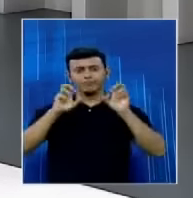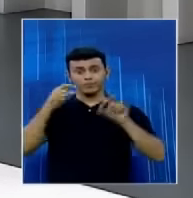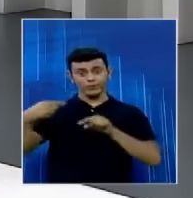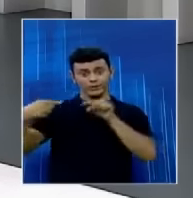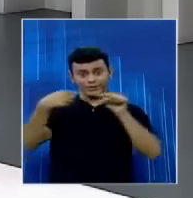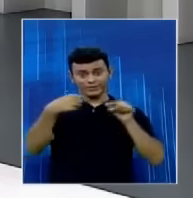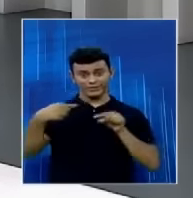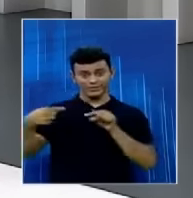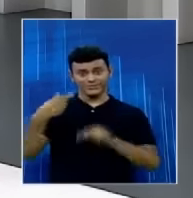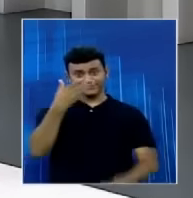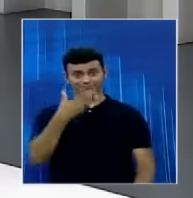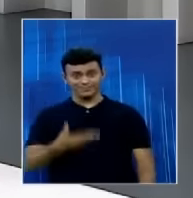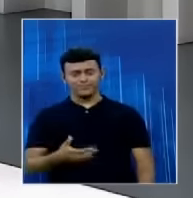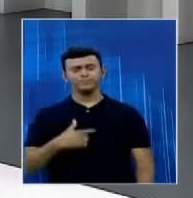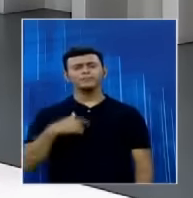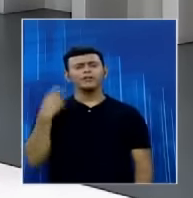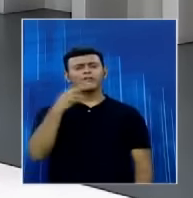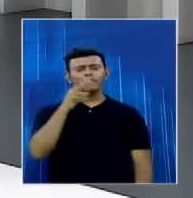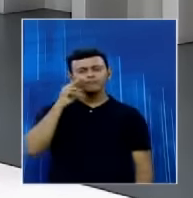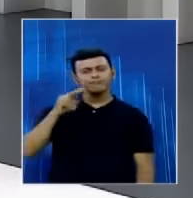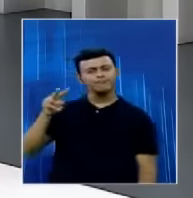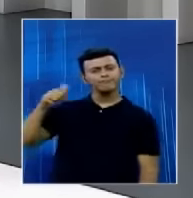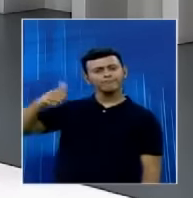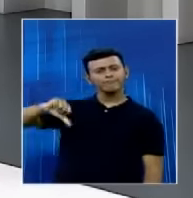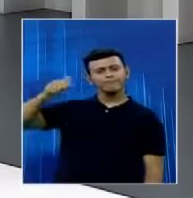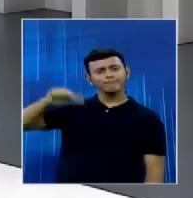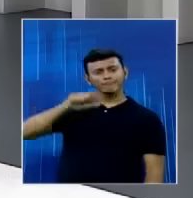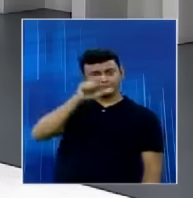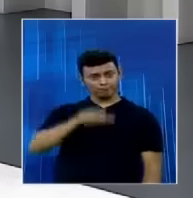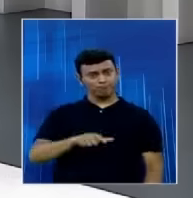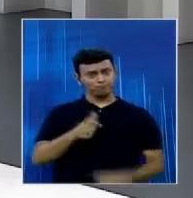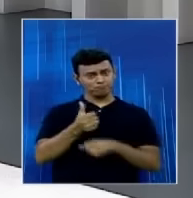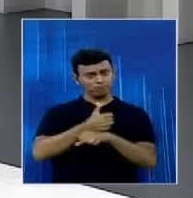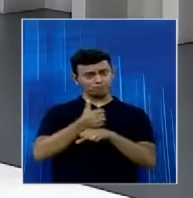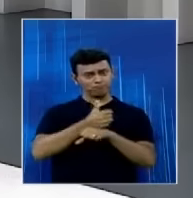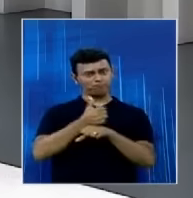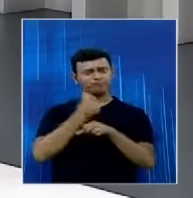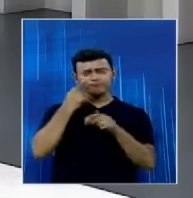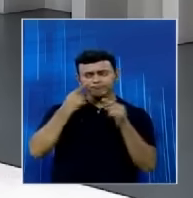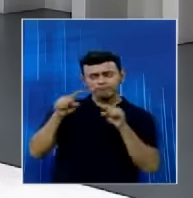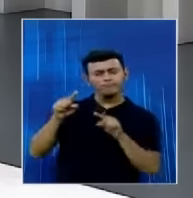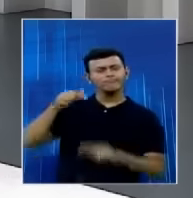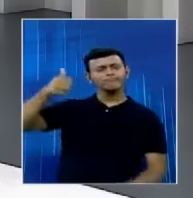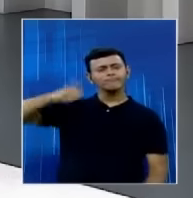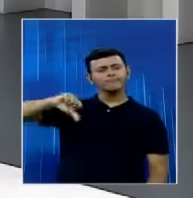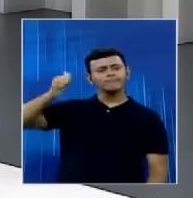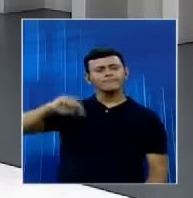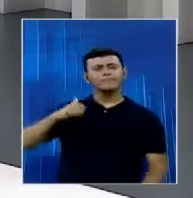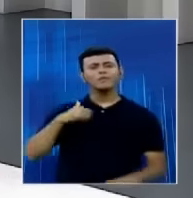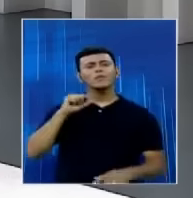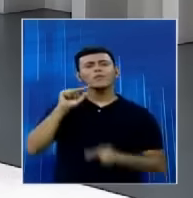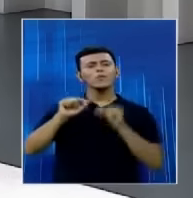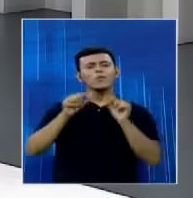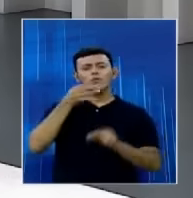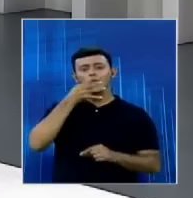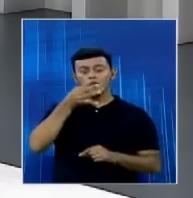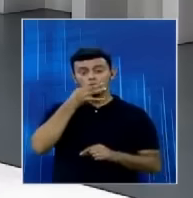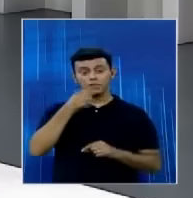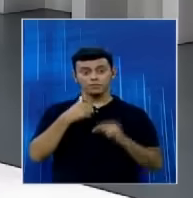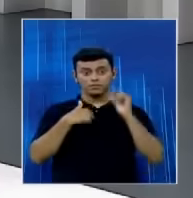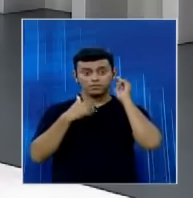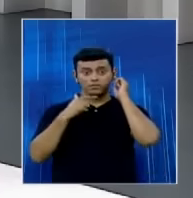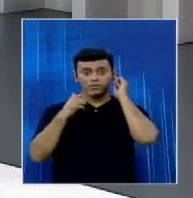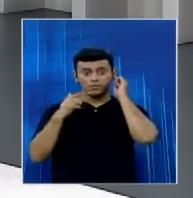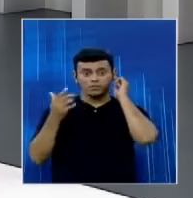né, Josias? Então, qual que é a sua análise? Como especialista, qual a sua análise do debate, então, que acabou de encerrar? Para ser bem direto, esses